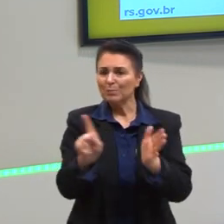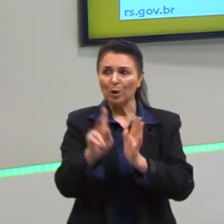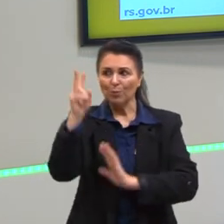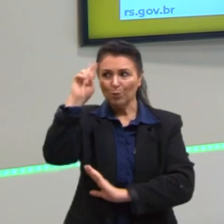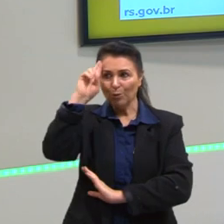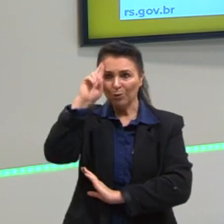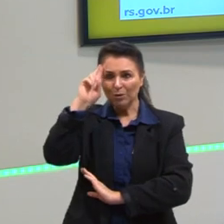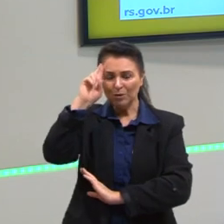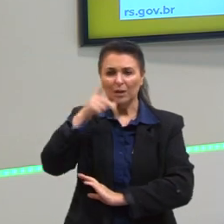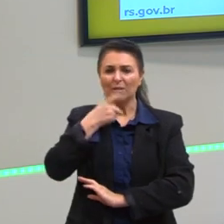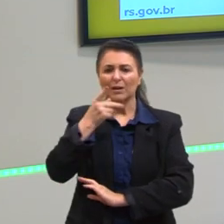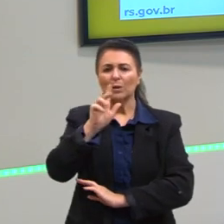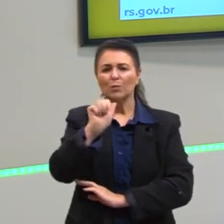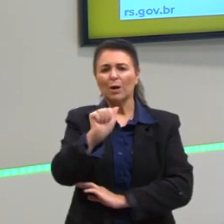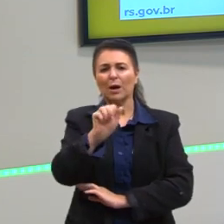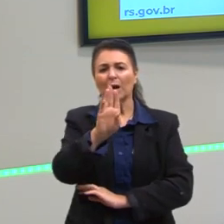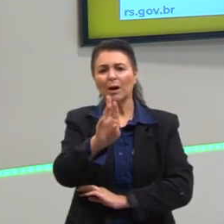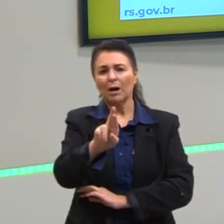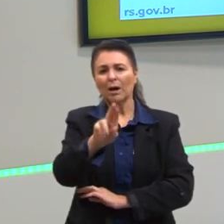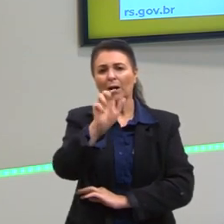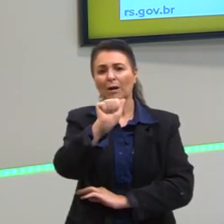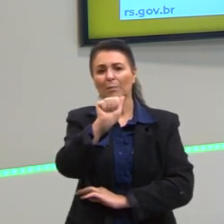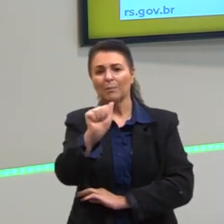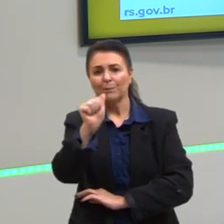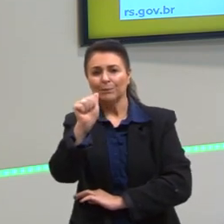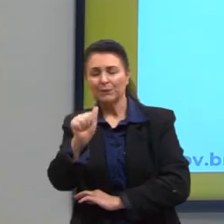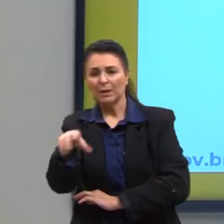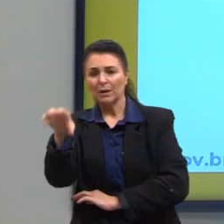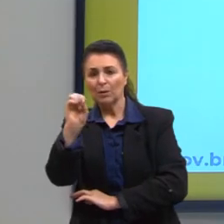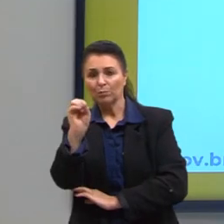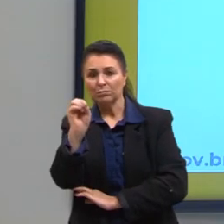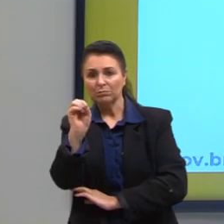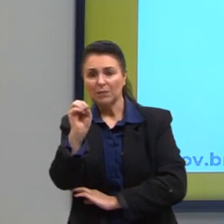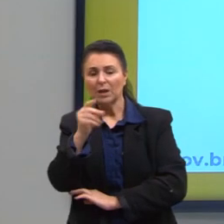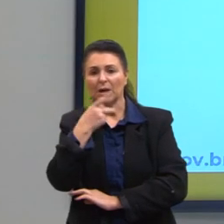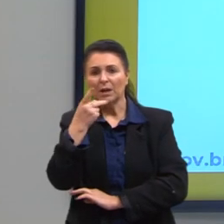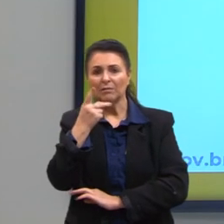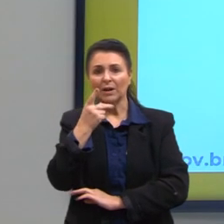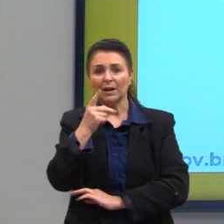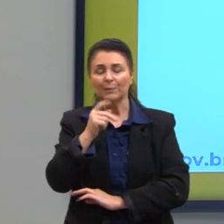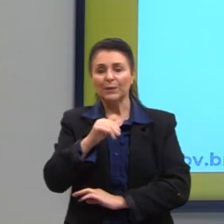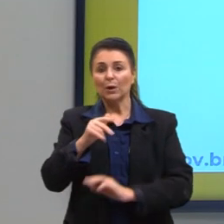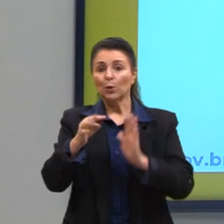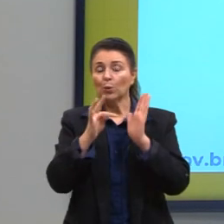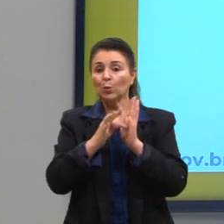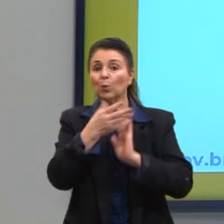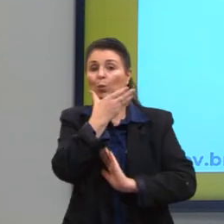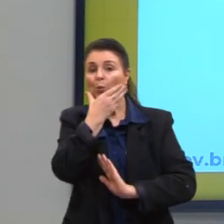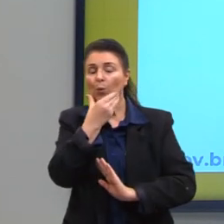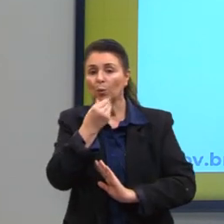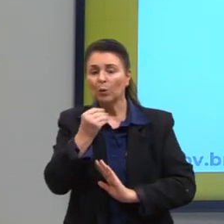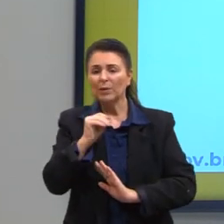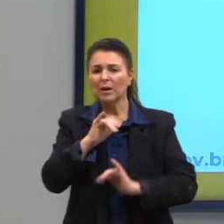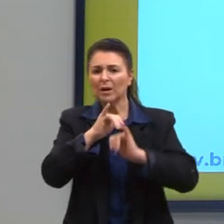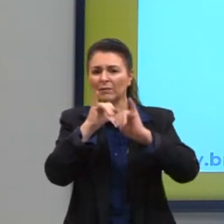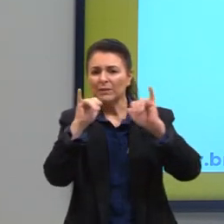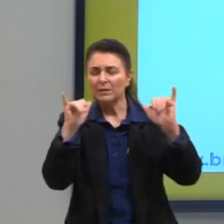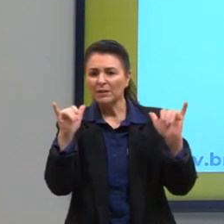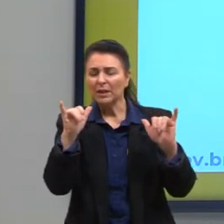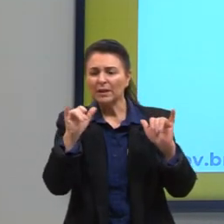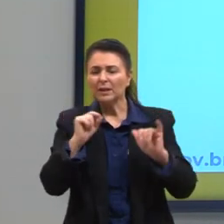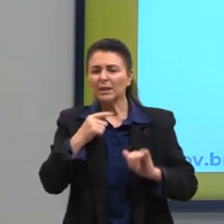cita o Abraão Quando foi isso aqui ficar o seu filho né então o que que da detrás essa questão começa a trazer à tona